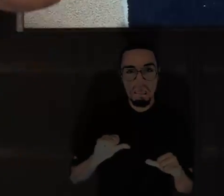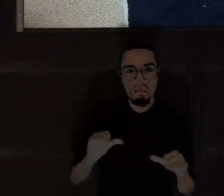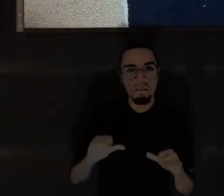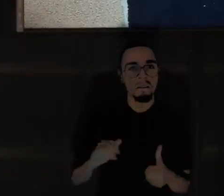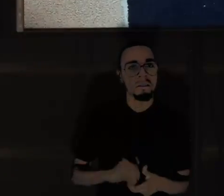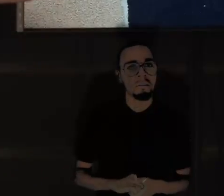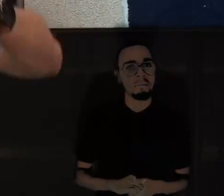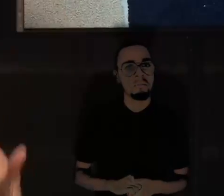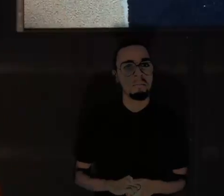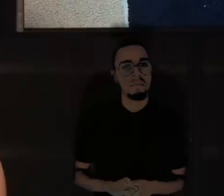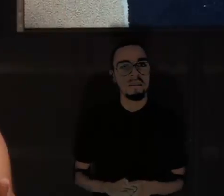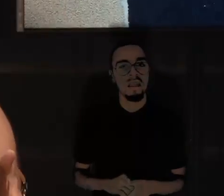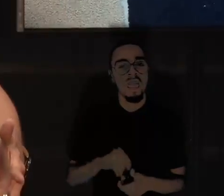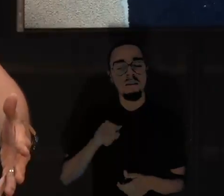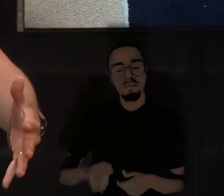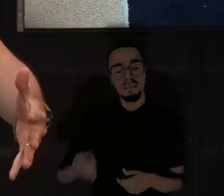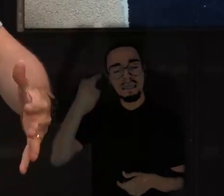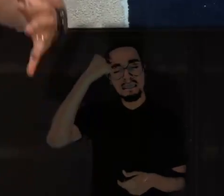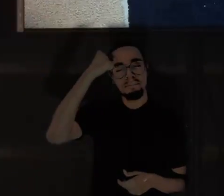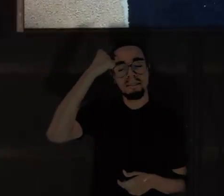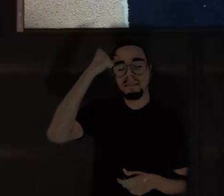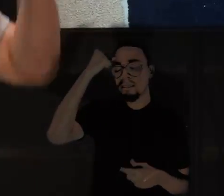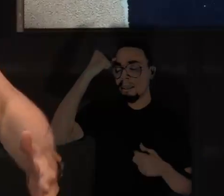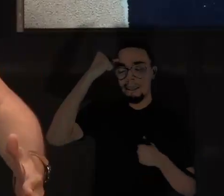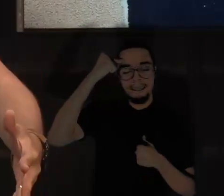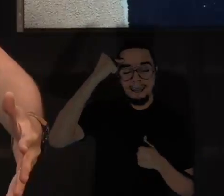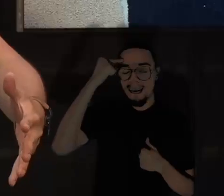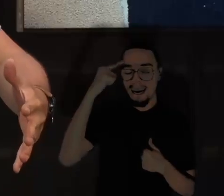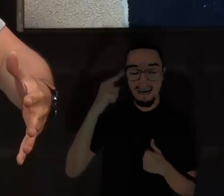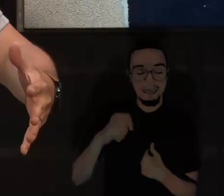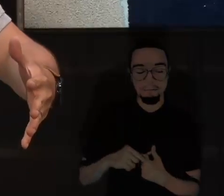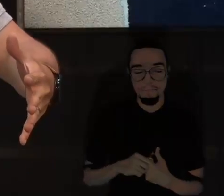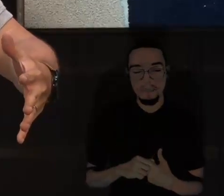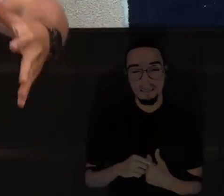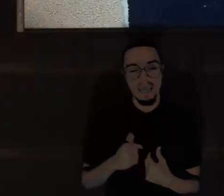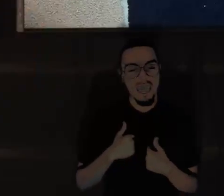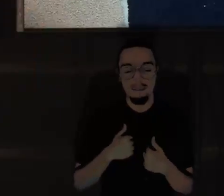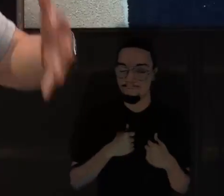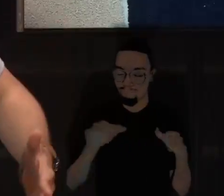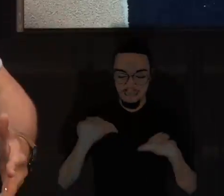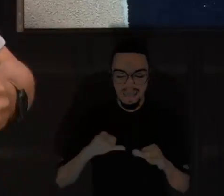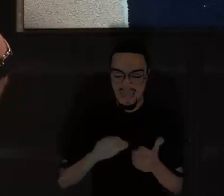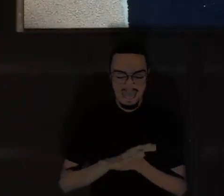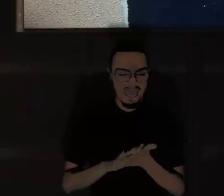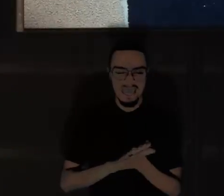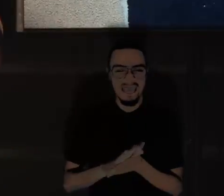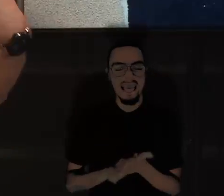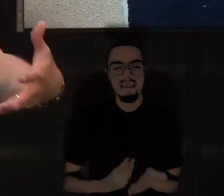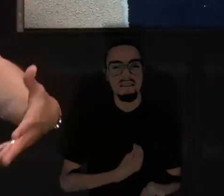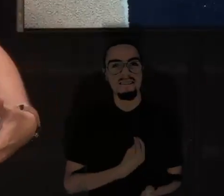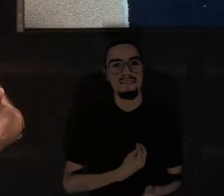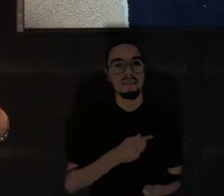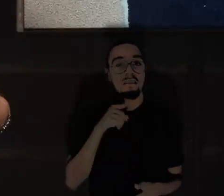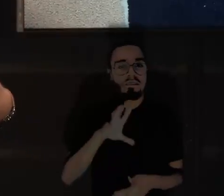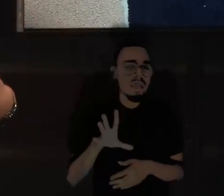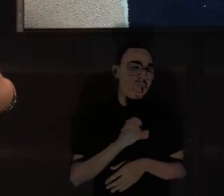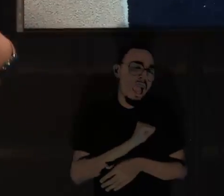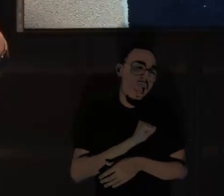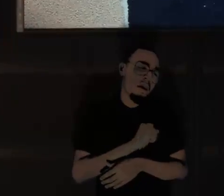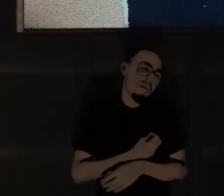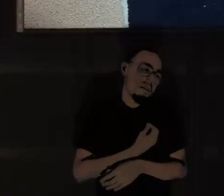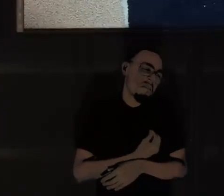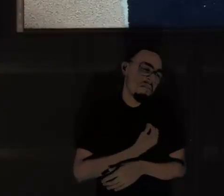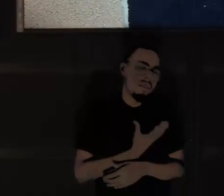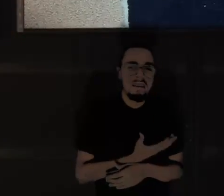uma síndrome que instaurou na sua cabeça, com mentiras do inferno. Você ama a vida, não é uma questão de amor, é